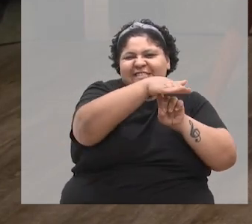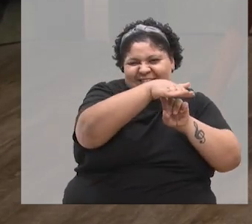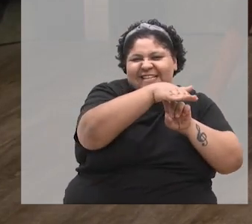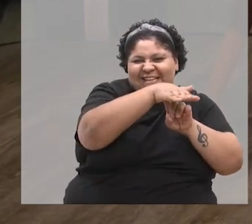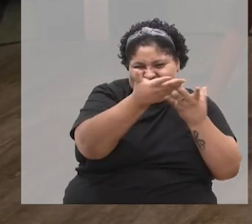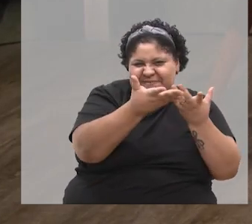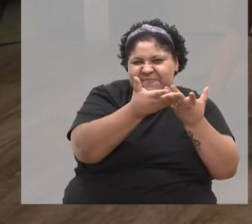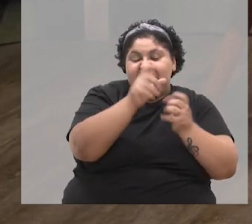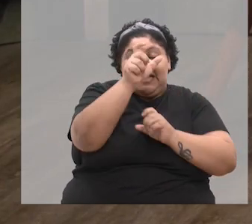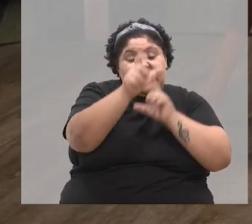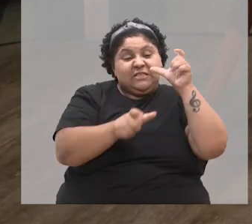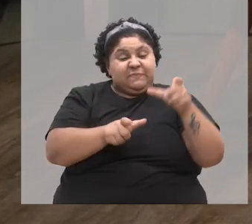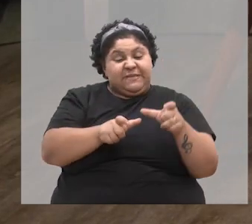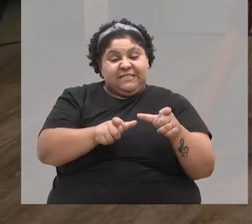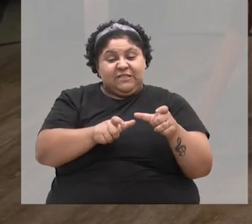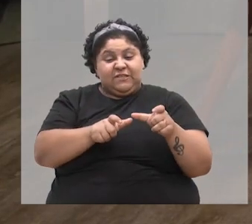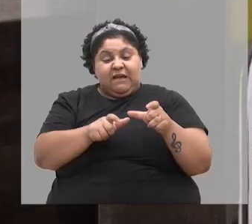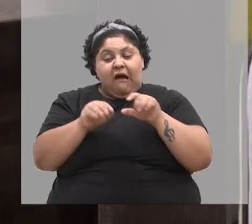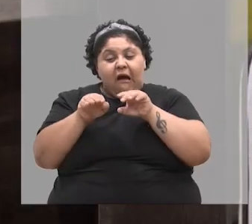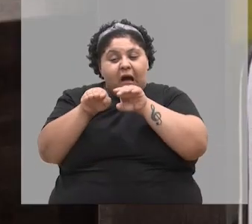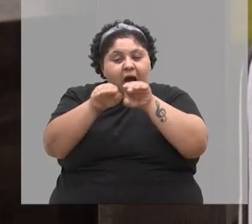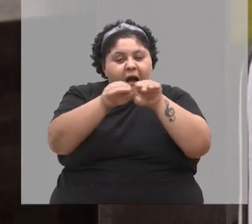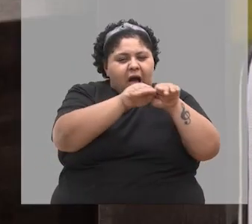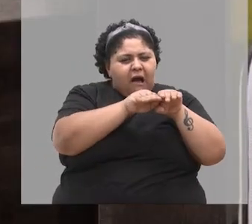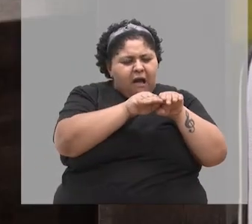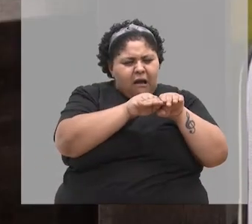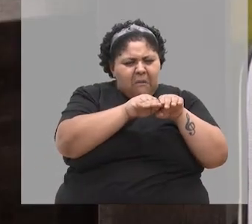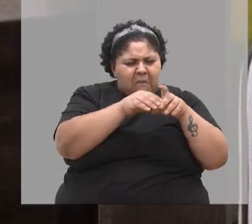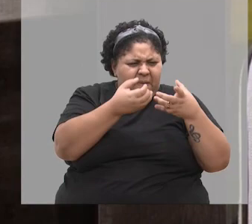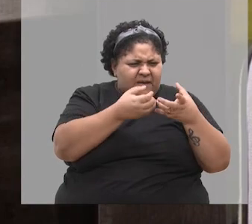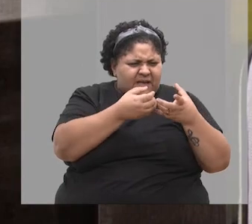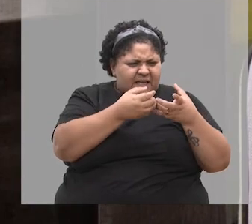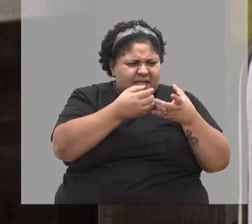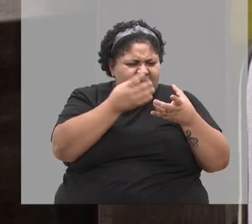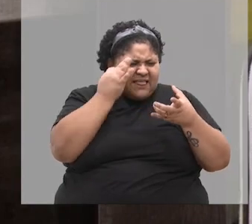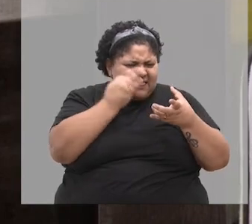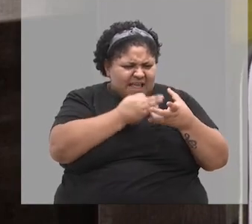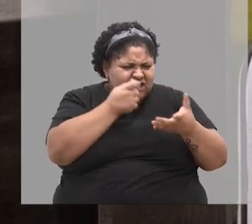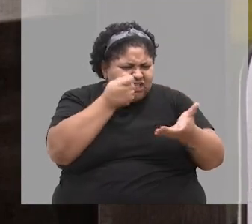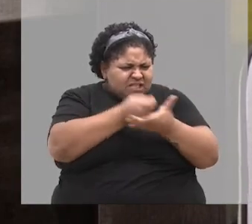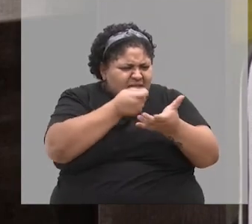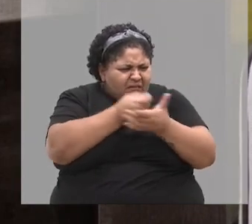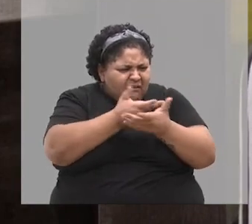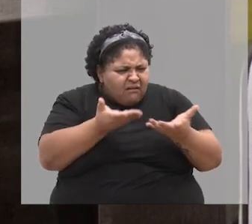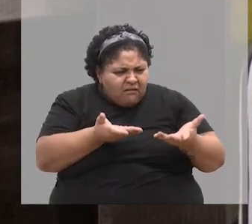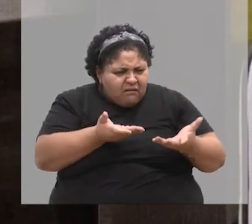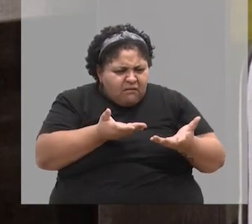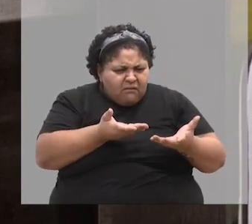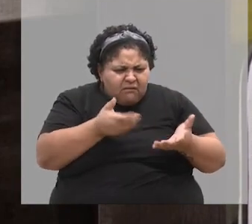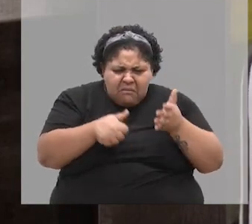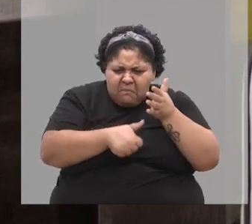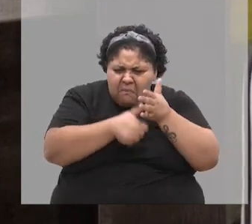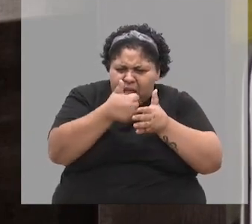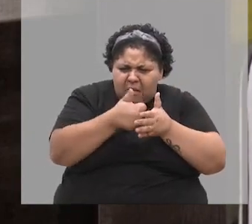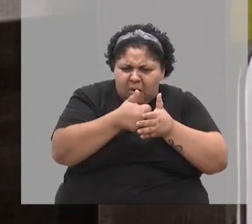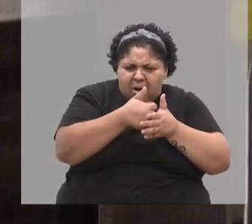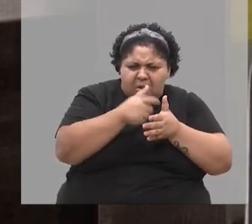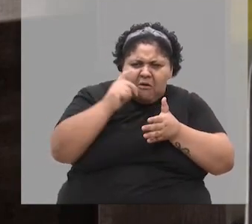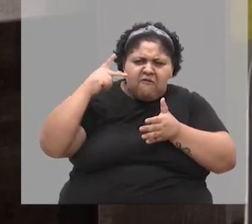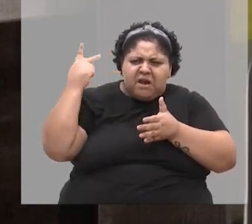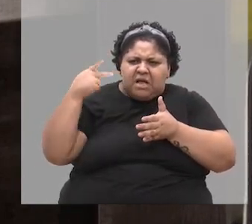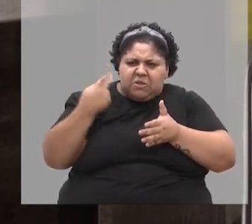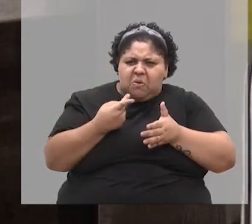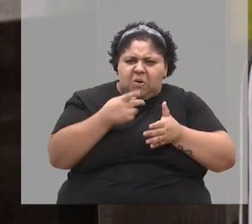pauta. Exatamente, né? As pessoas geralmente associam... Bom, mas a Tati defendendo isso, poxa, isso caberia mais ao